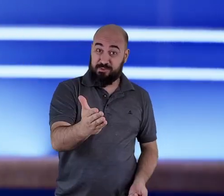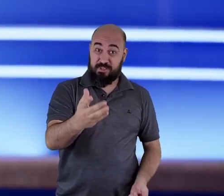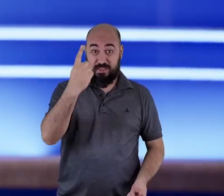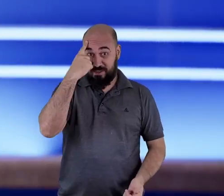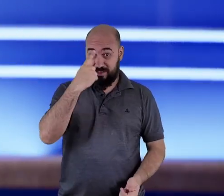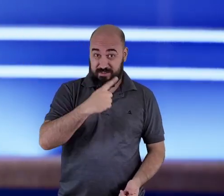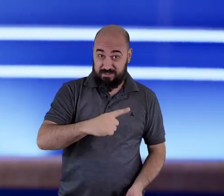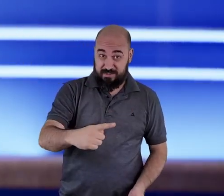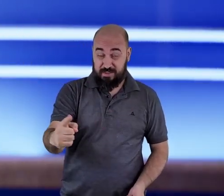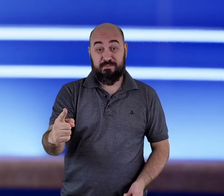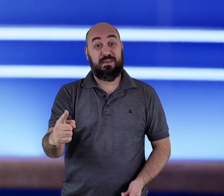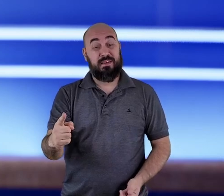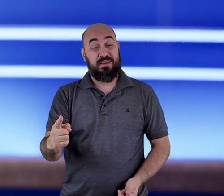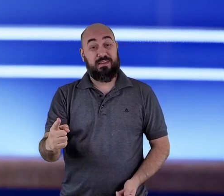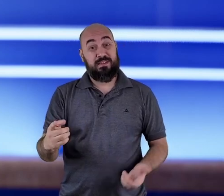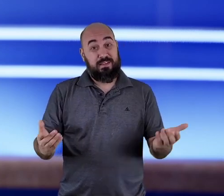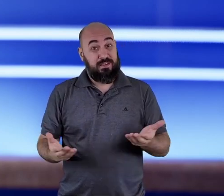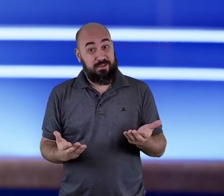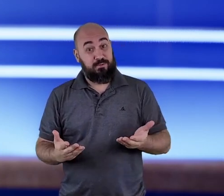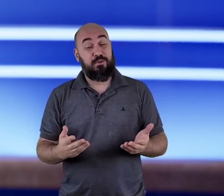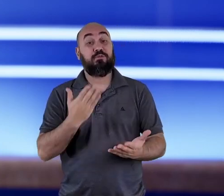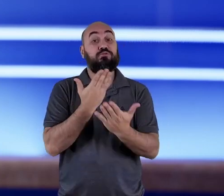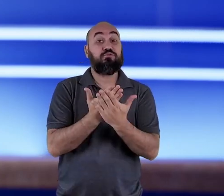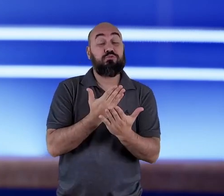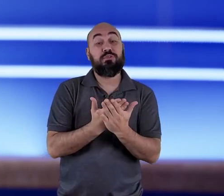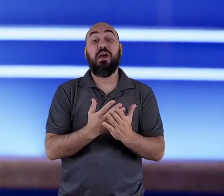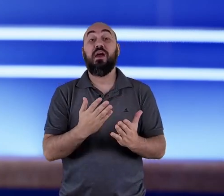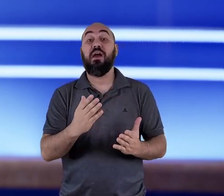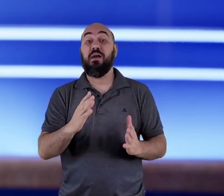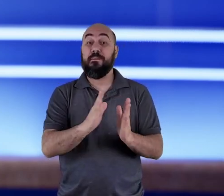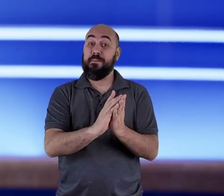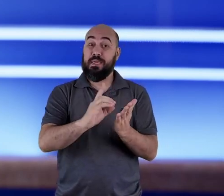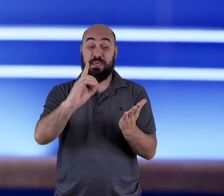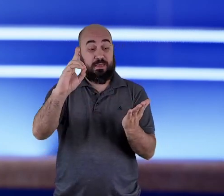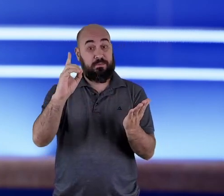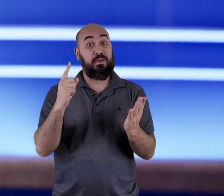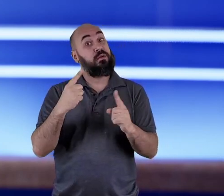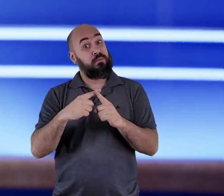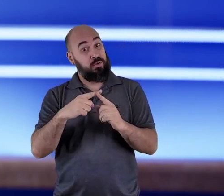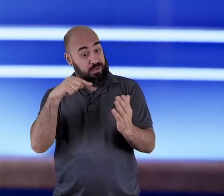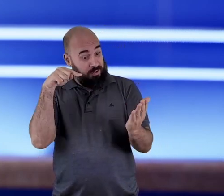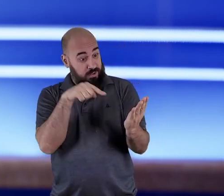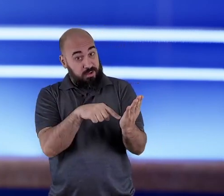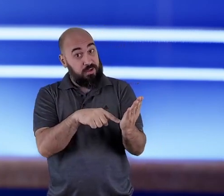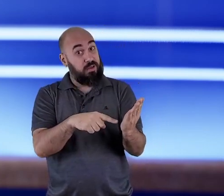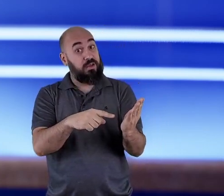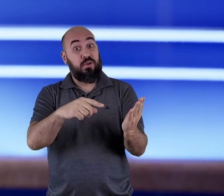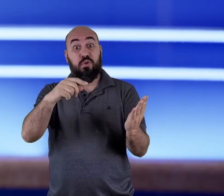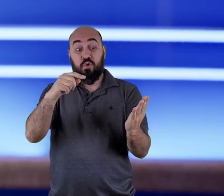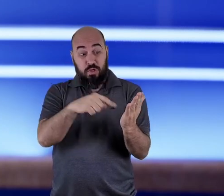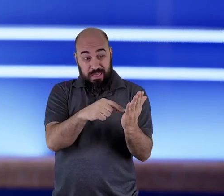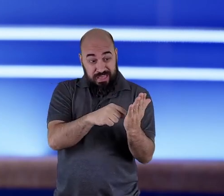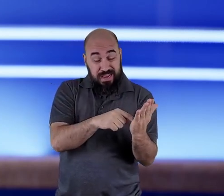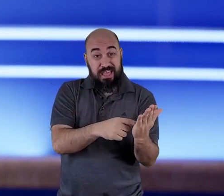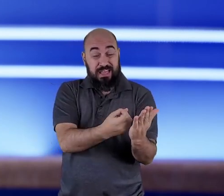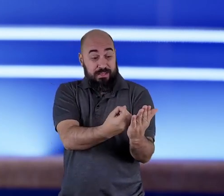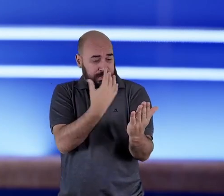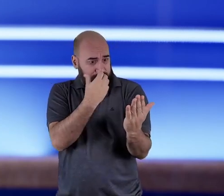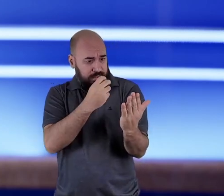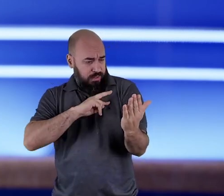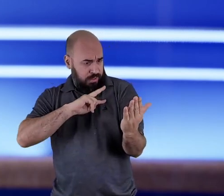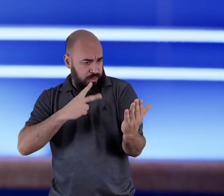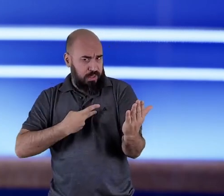mais uma semana para juntos estudarmos a palavra do Senhor, porque esta palavra nunca voltará